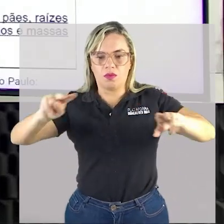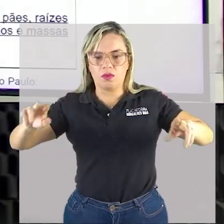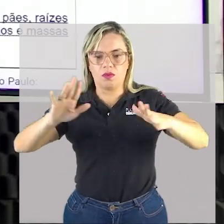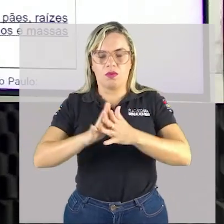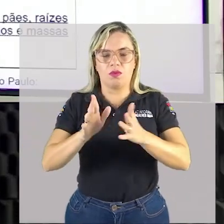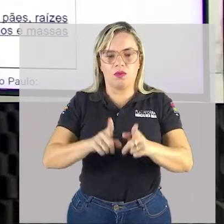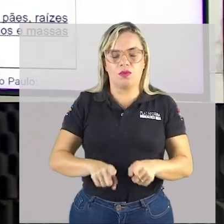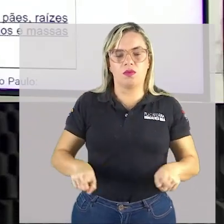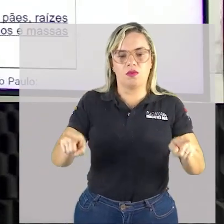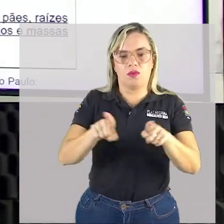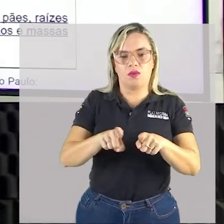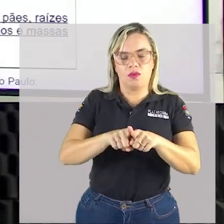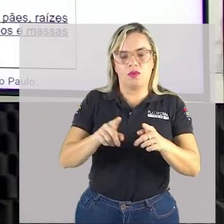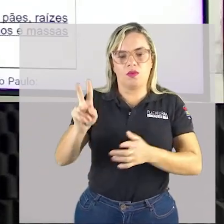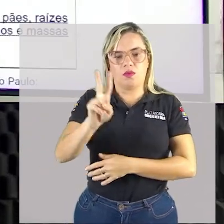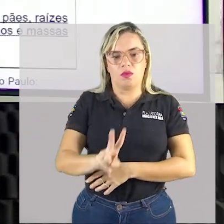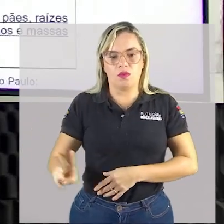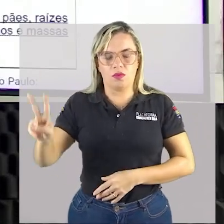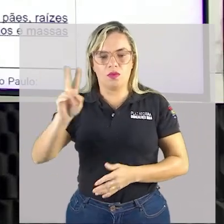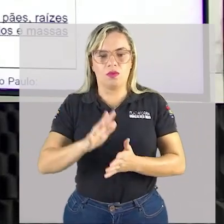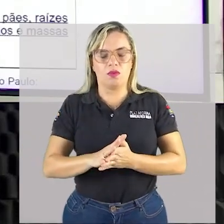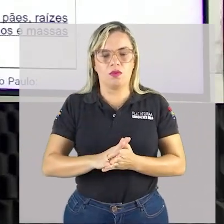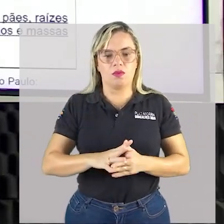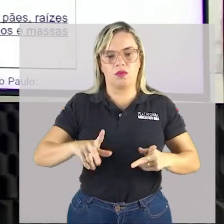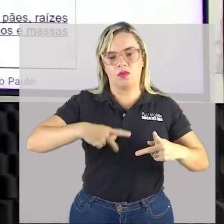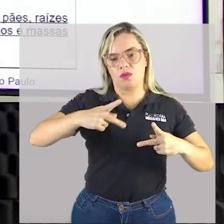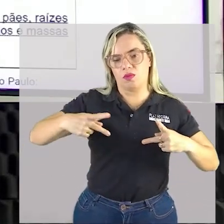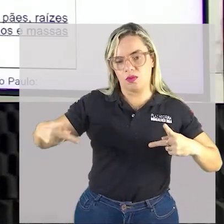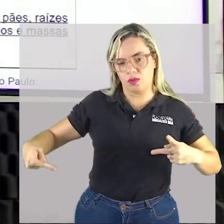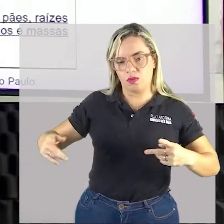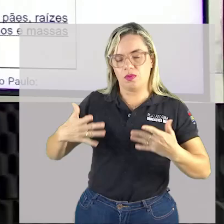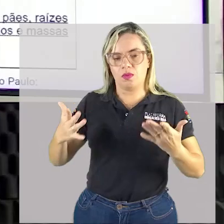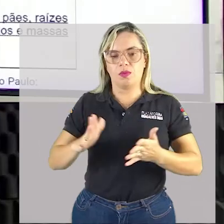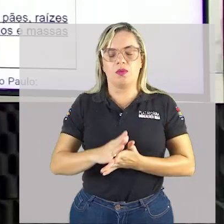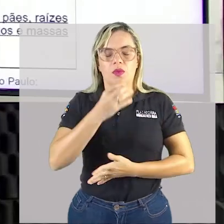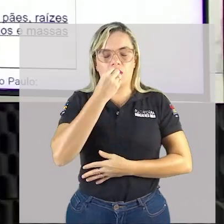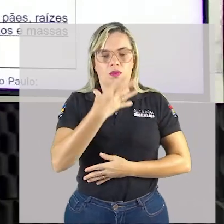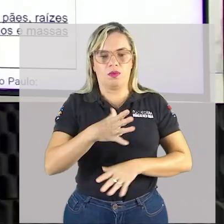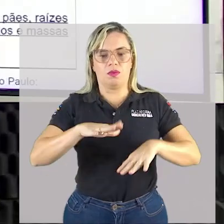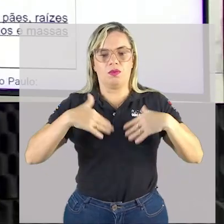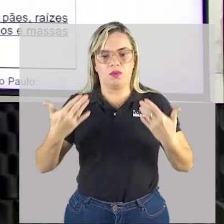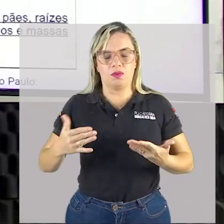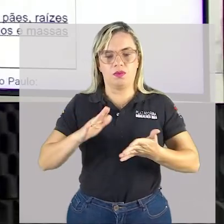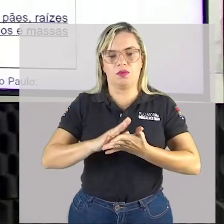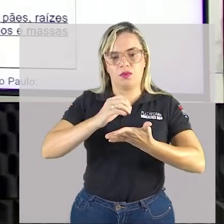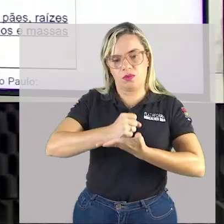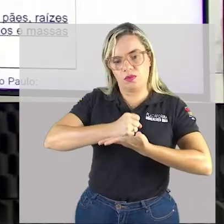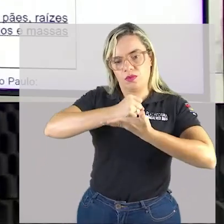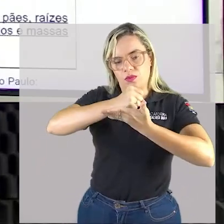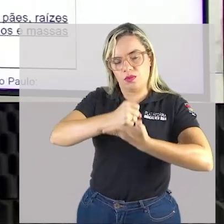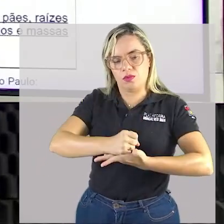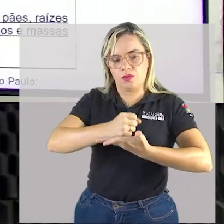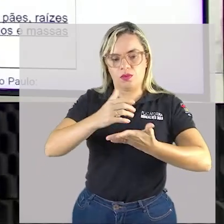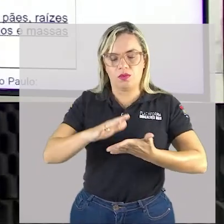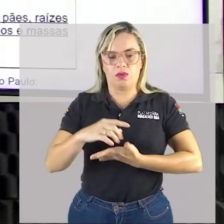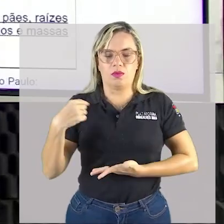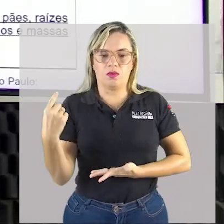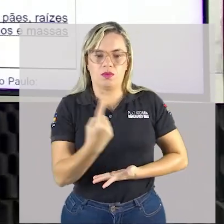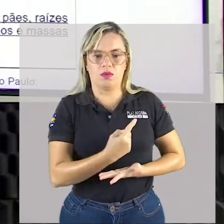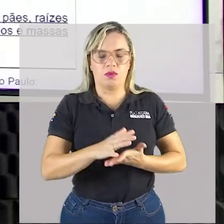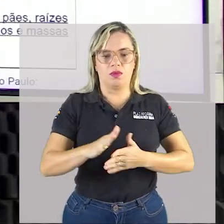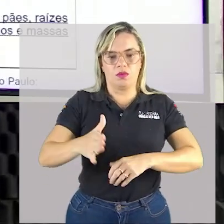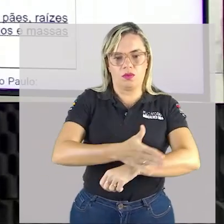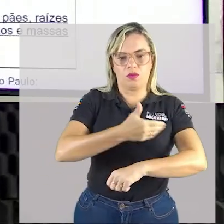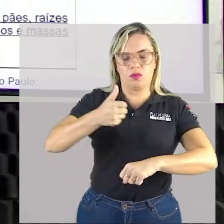também são fontes de vitamina, são fontes de proteína, né? Então, isso aí ajuda na nossa